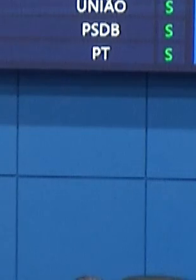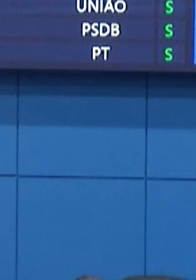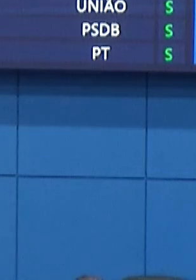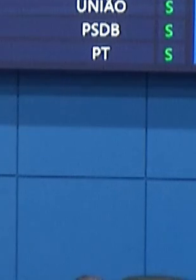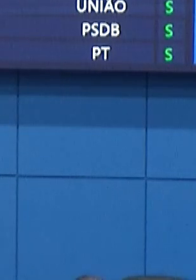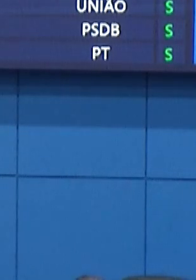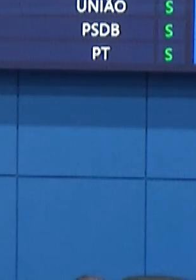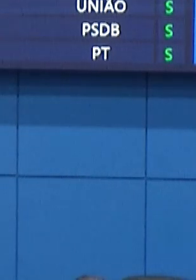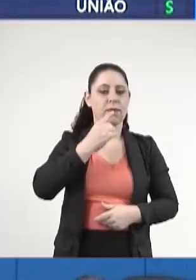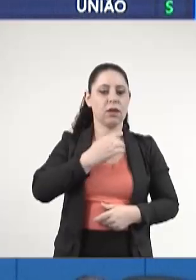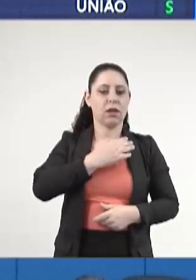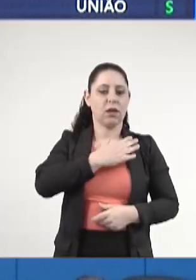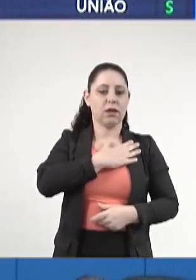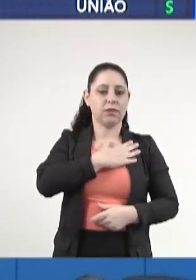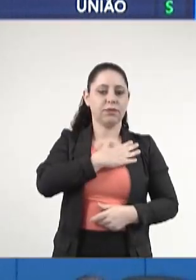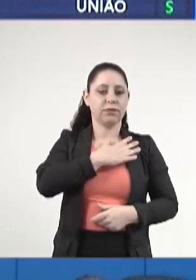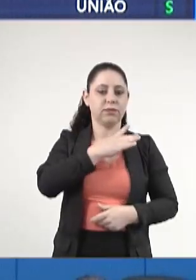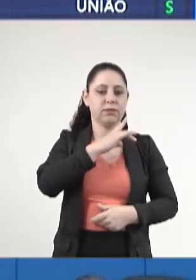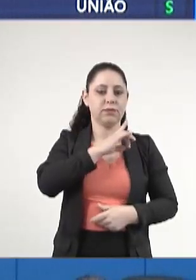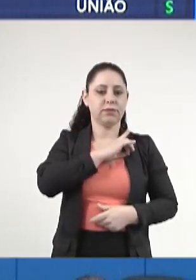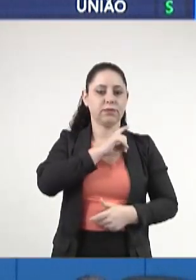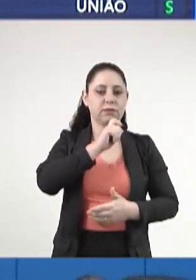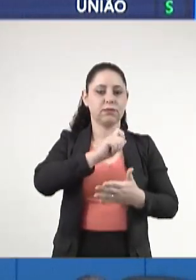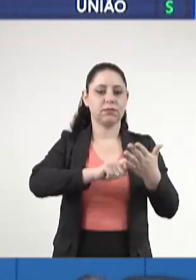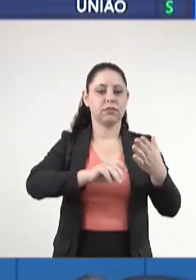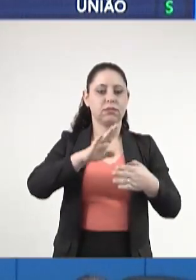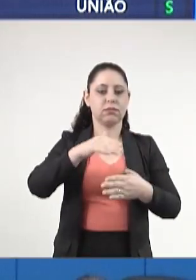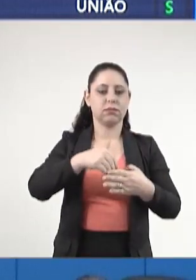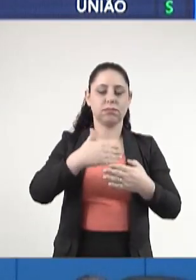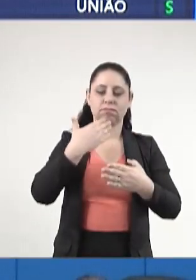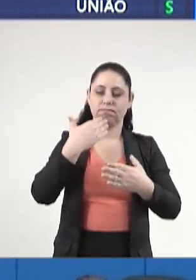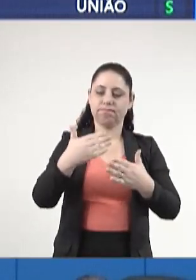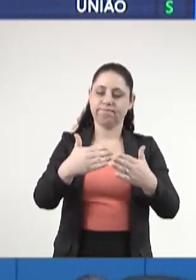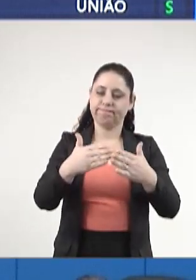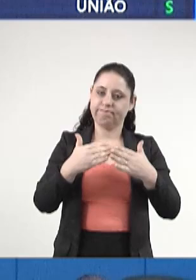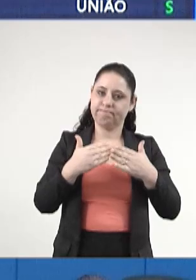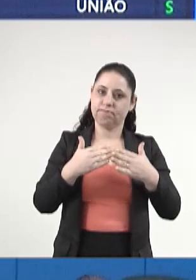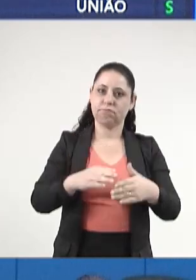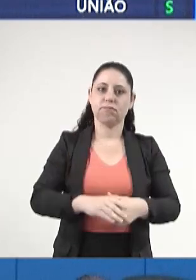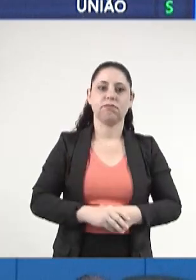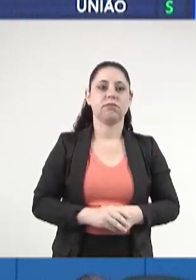Deputado Coronel Davi, para registrar o seu voto por obséquio.